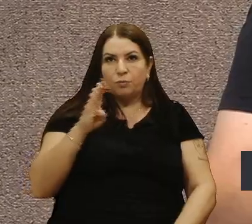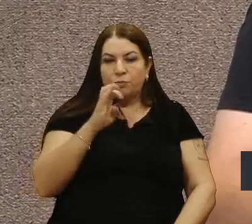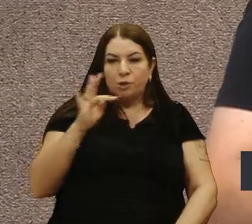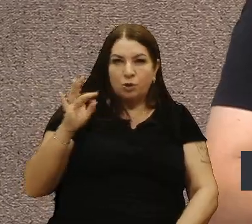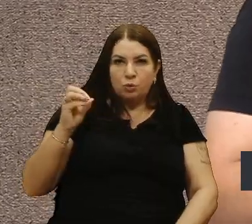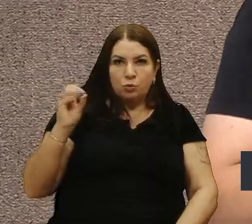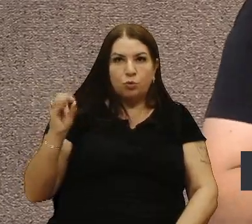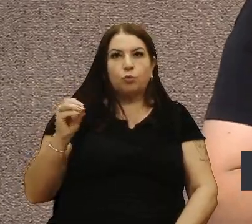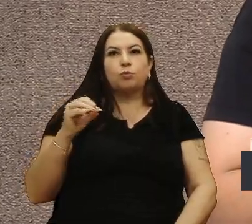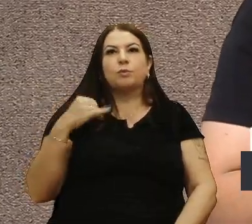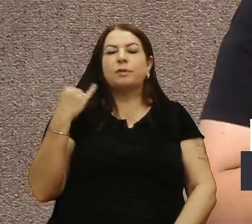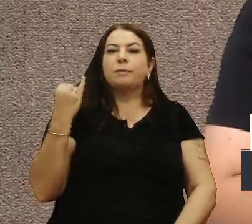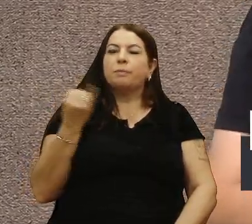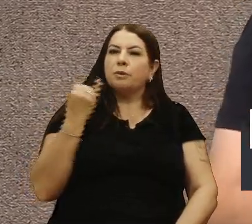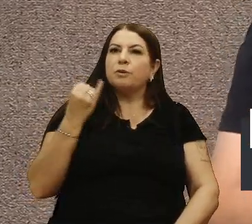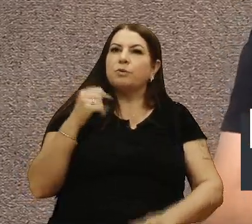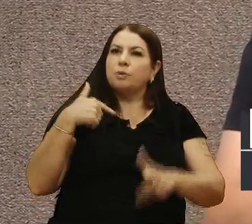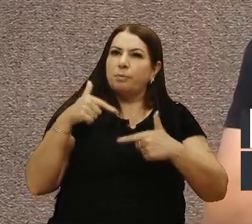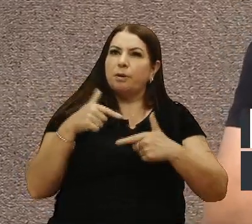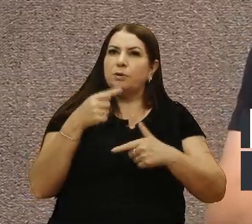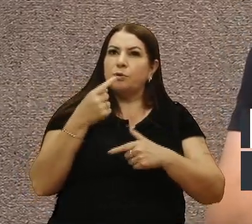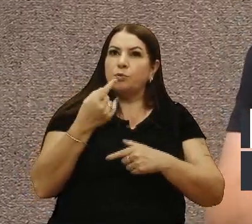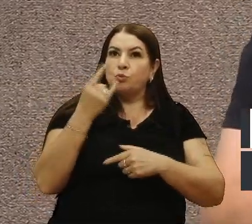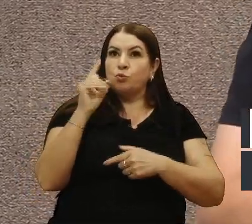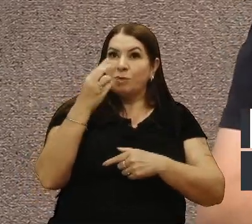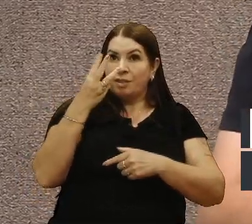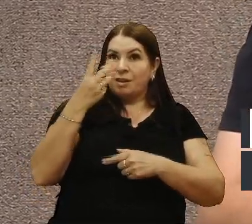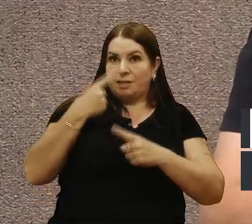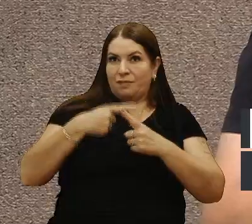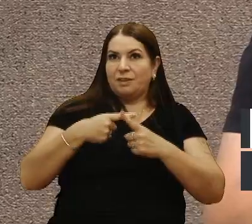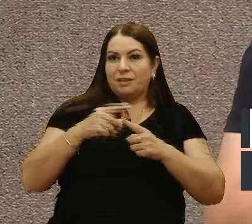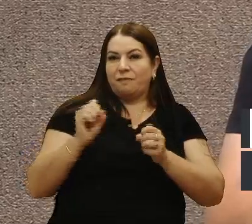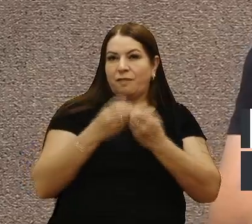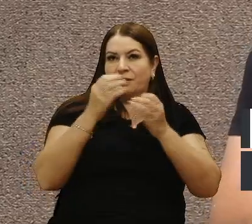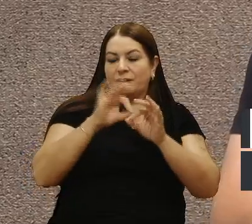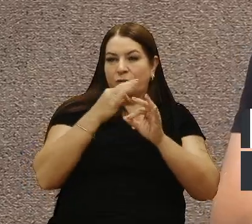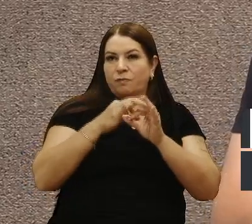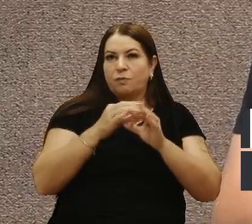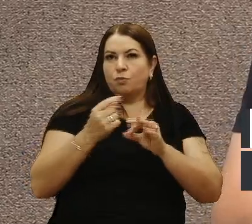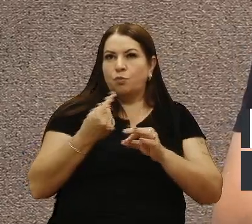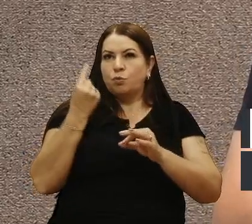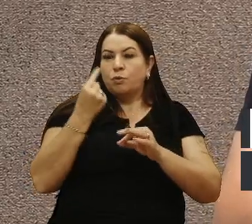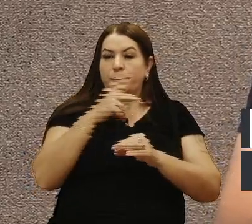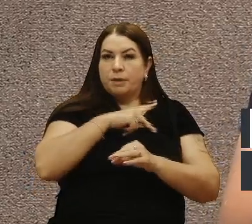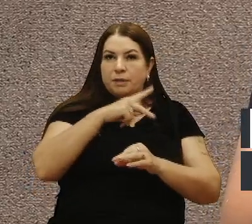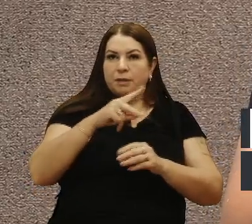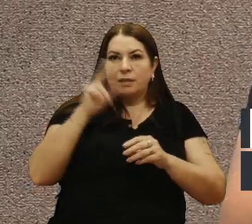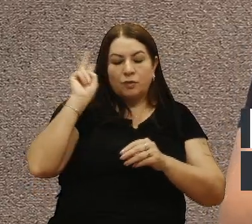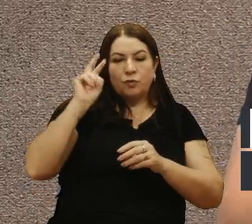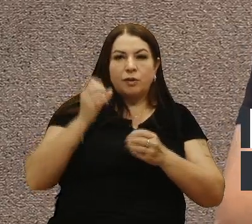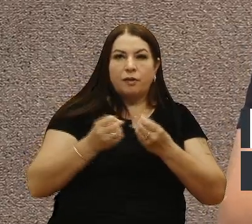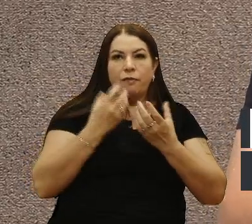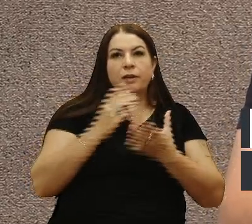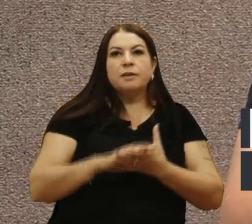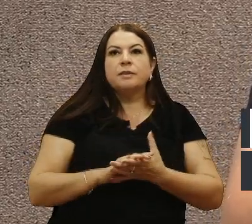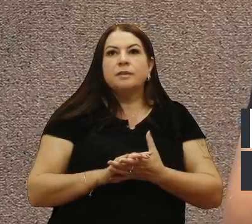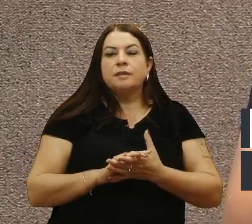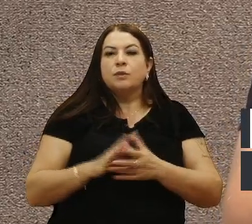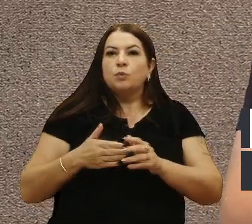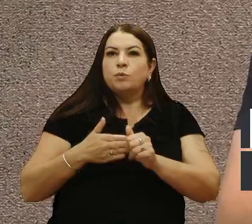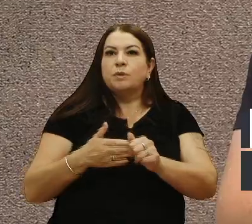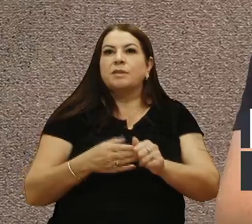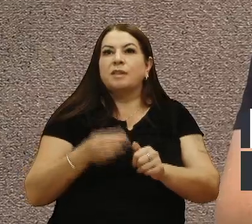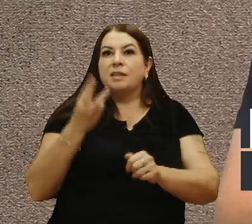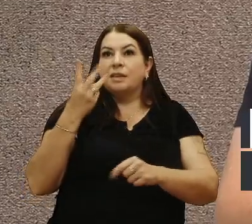seu trabalho, né, nas últimas 3 edições da Festa da Uva. Me parece que é o único presidente da história da festa a conduzir por